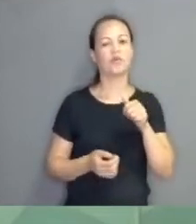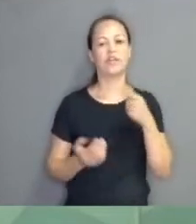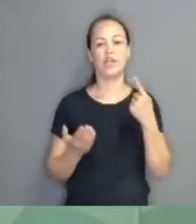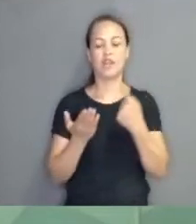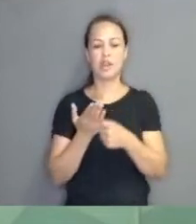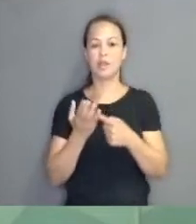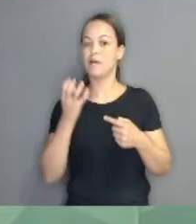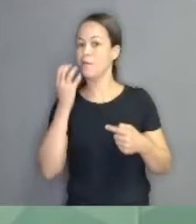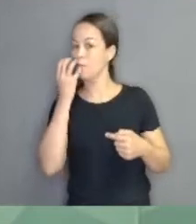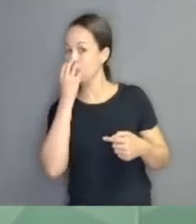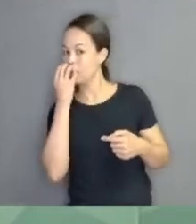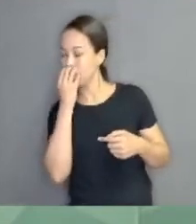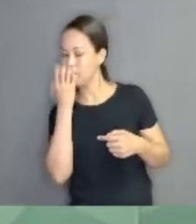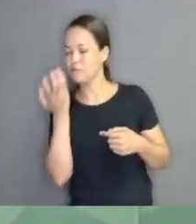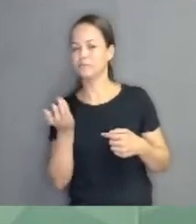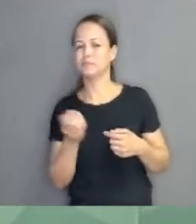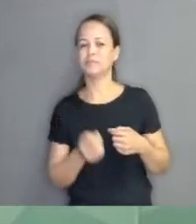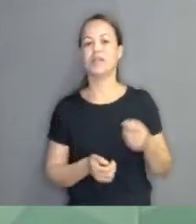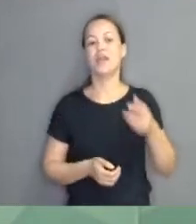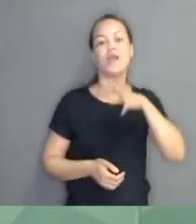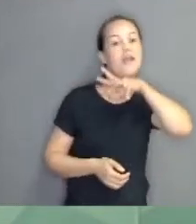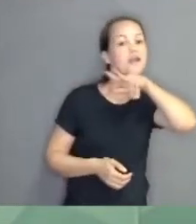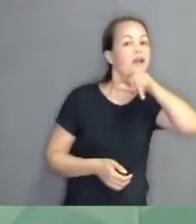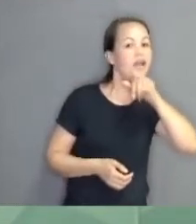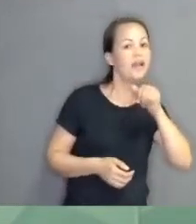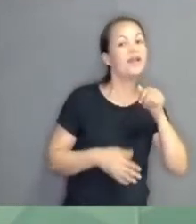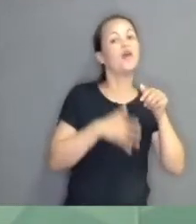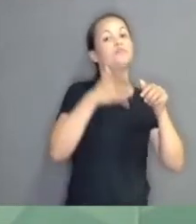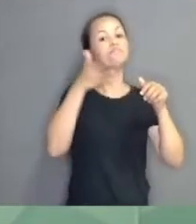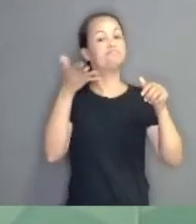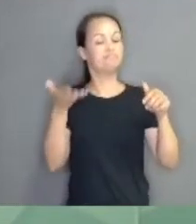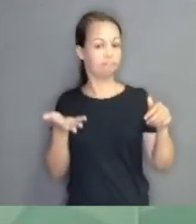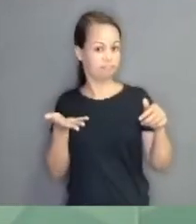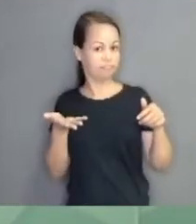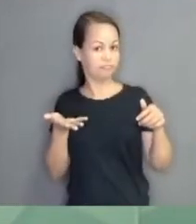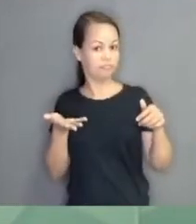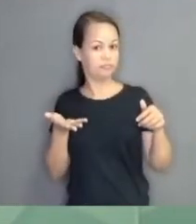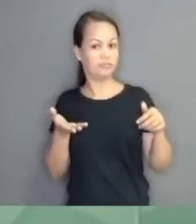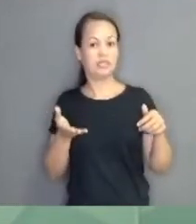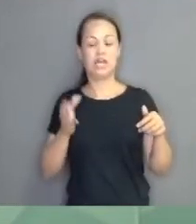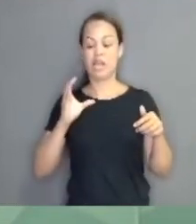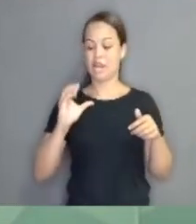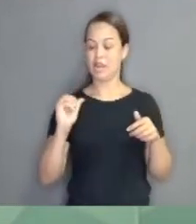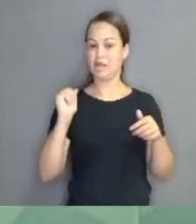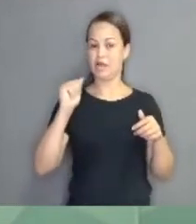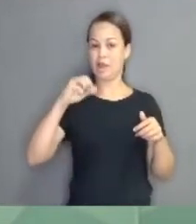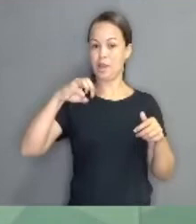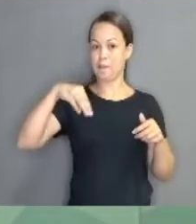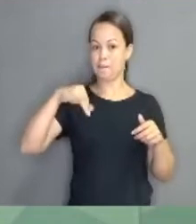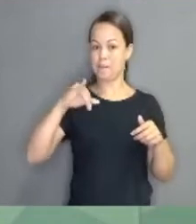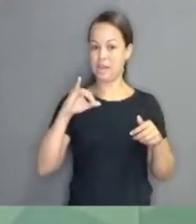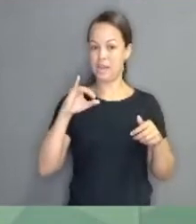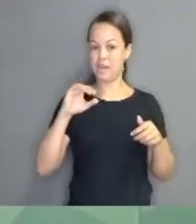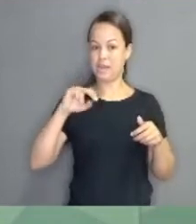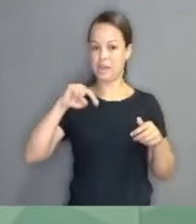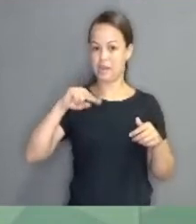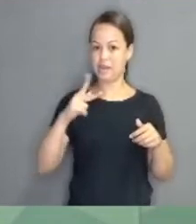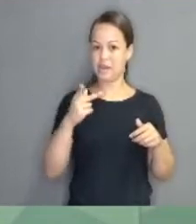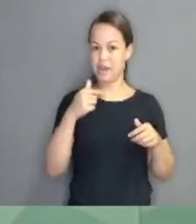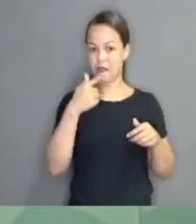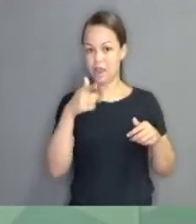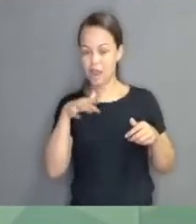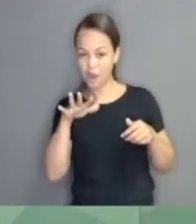rima com cão é leão que rima com caminhão muito